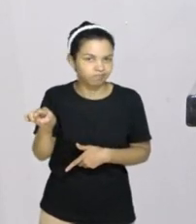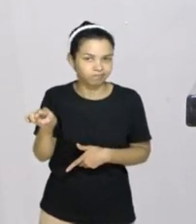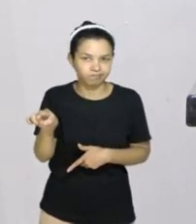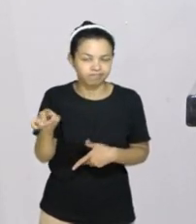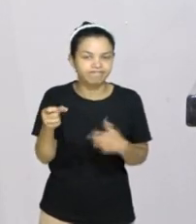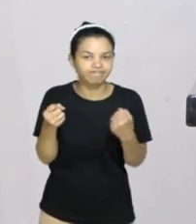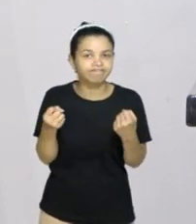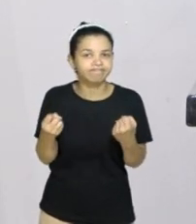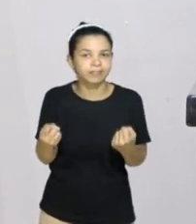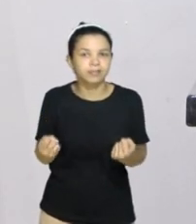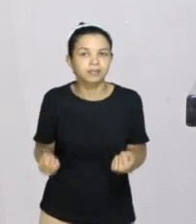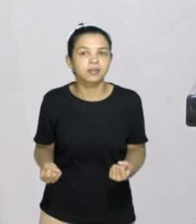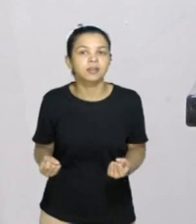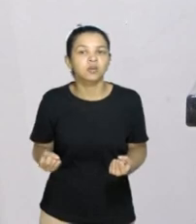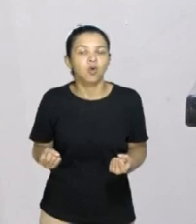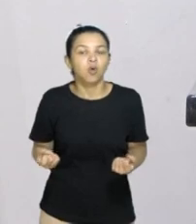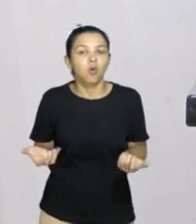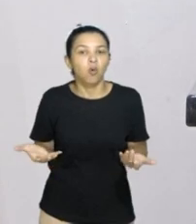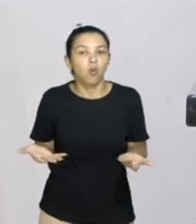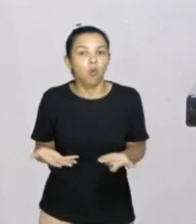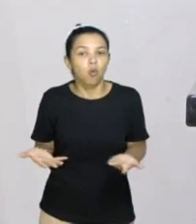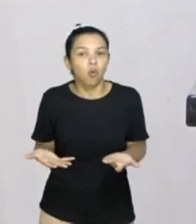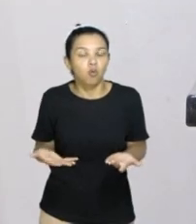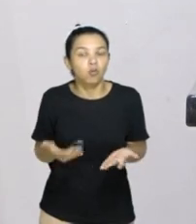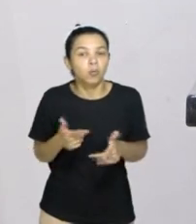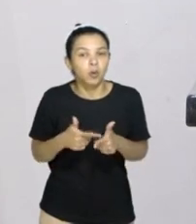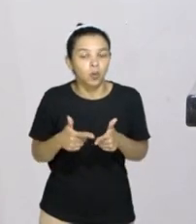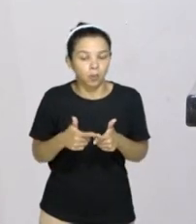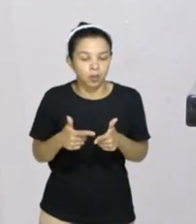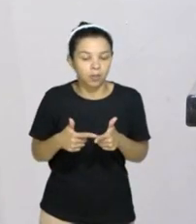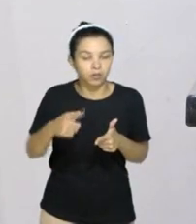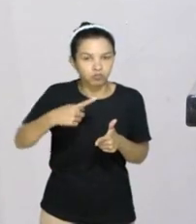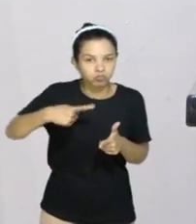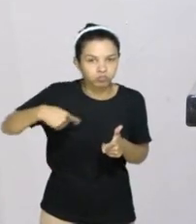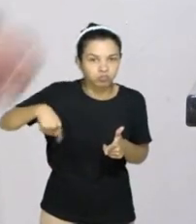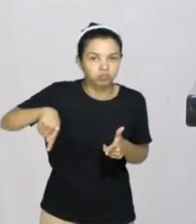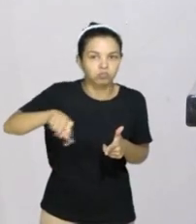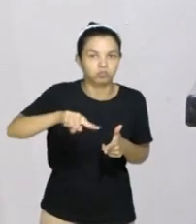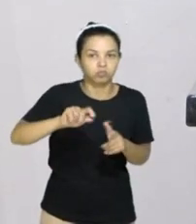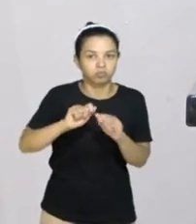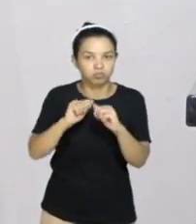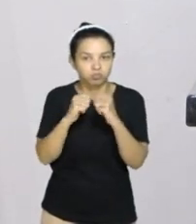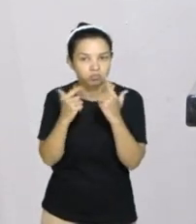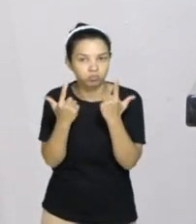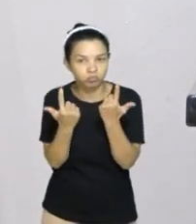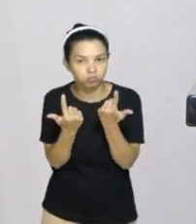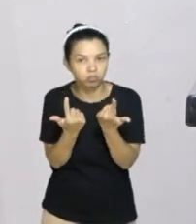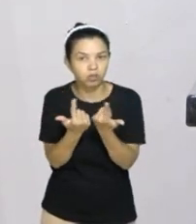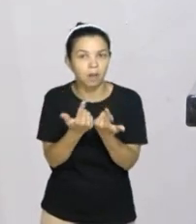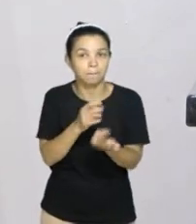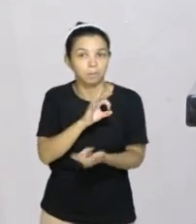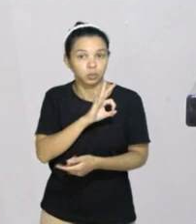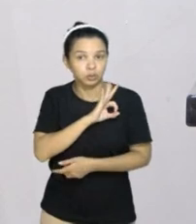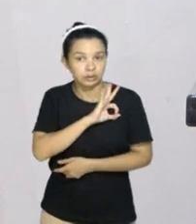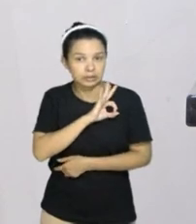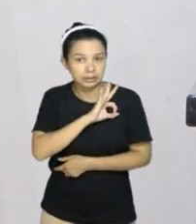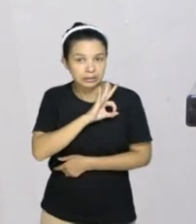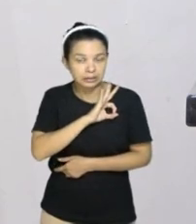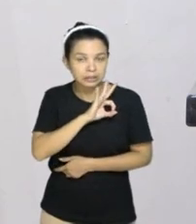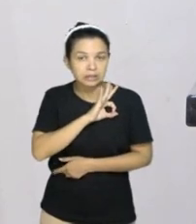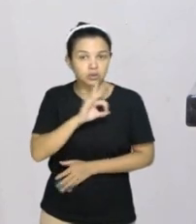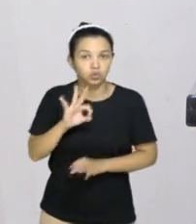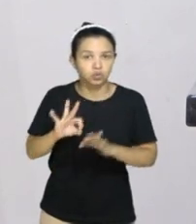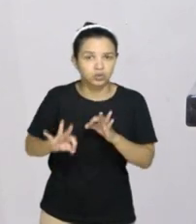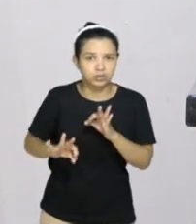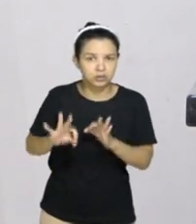esse problema é nosso é dessa casa é da Assembleia Legislativa hoje esse problema Delegado é da polícia judiciária hoje esse